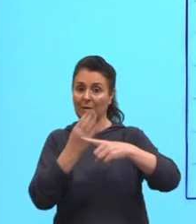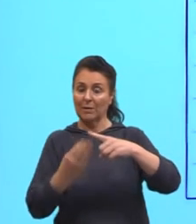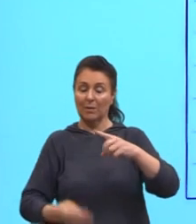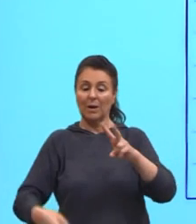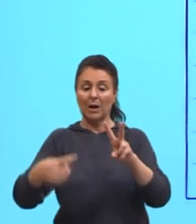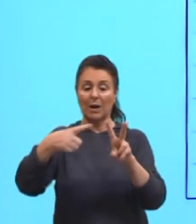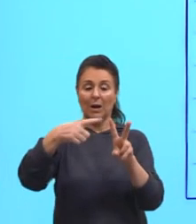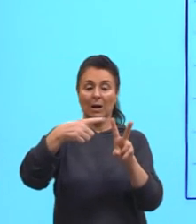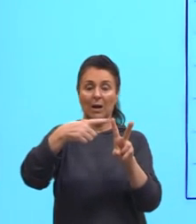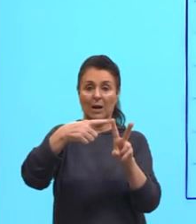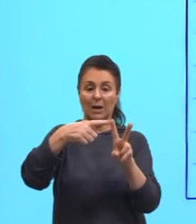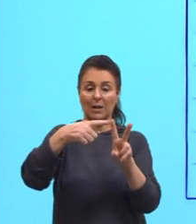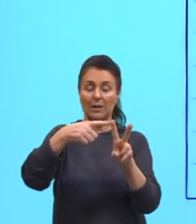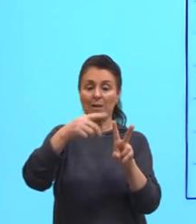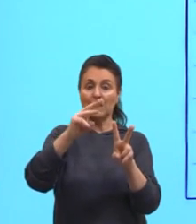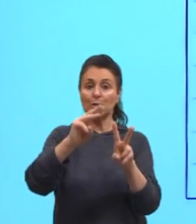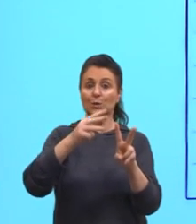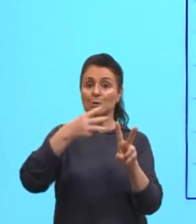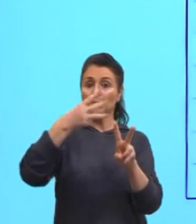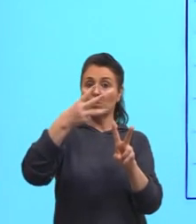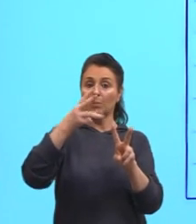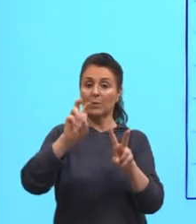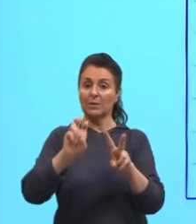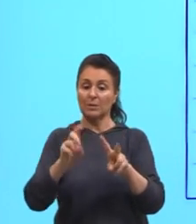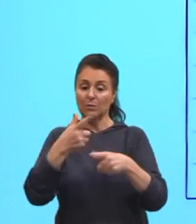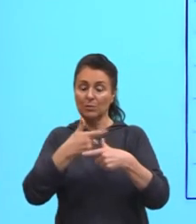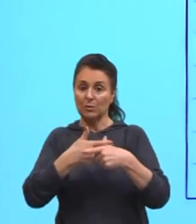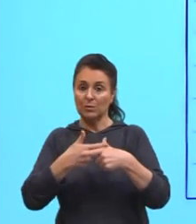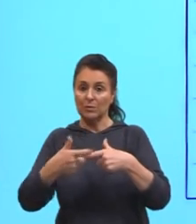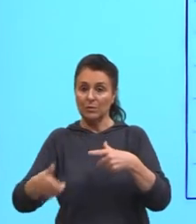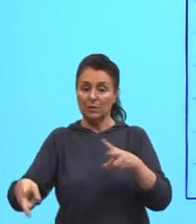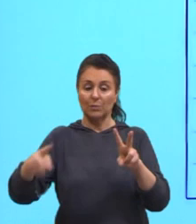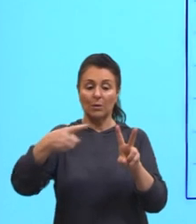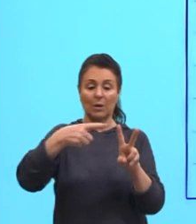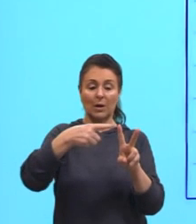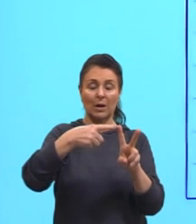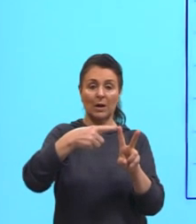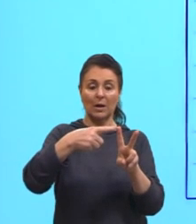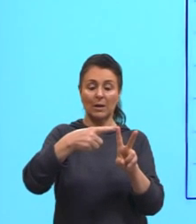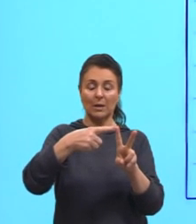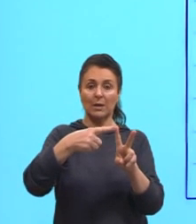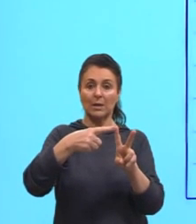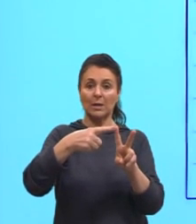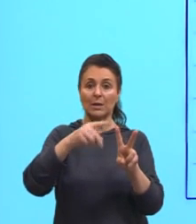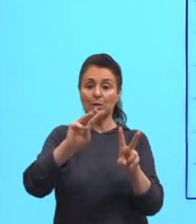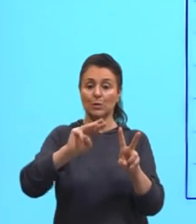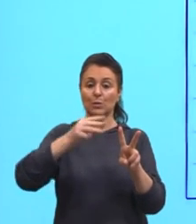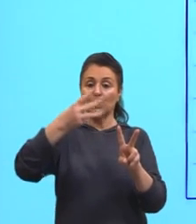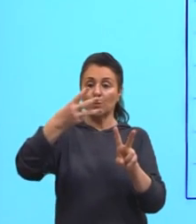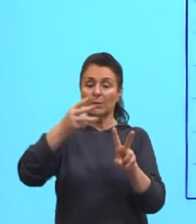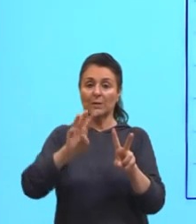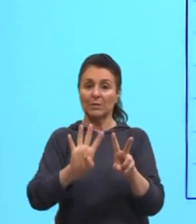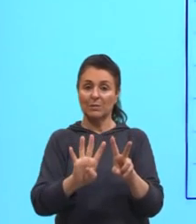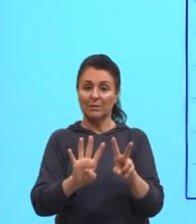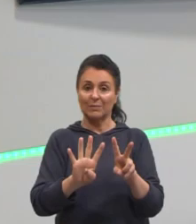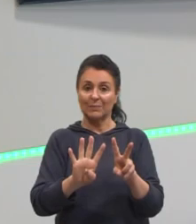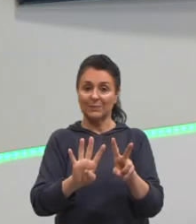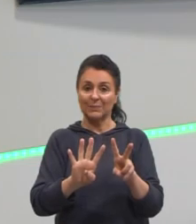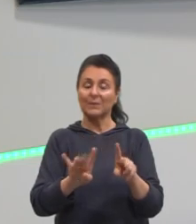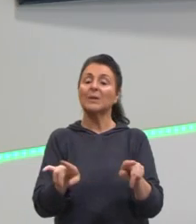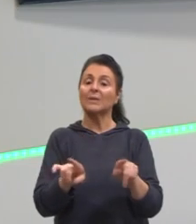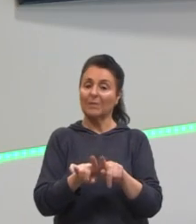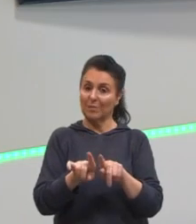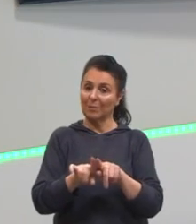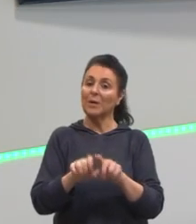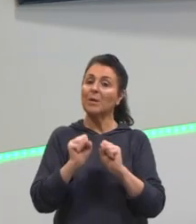cúbica de 5 dividido pela raiz cúbica de 4 também são propriedades úteis ali na hora